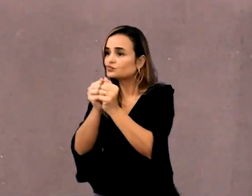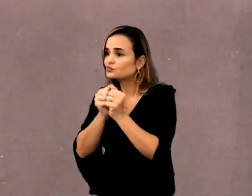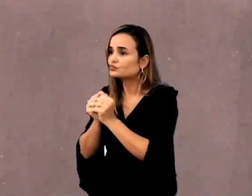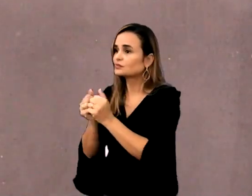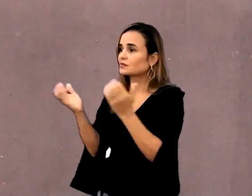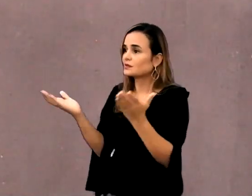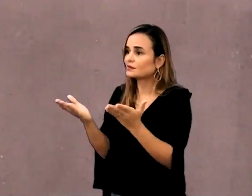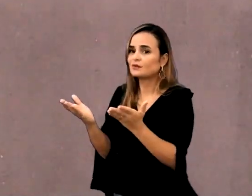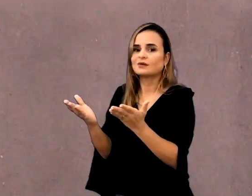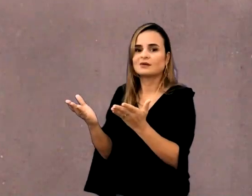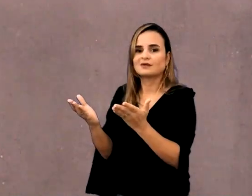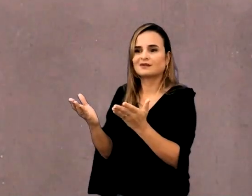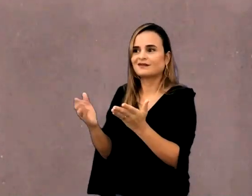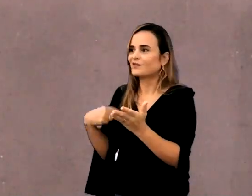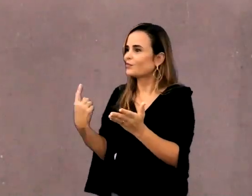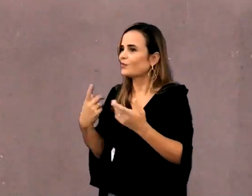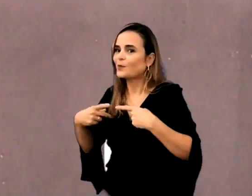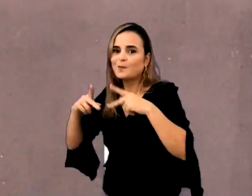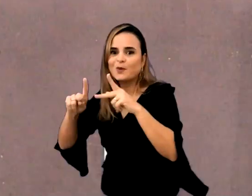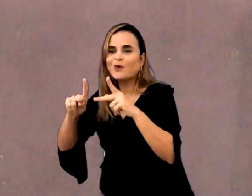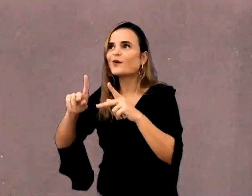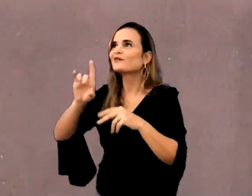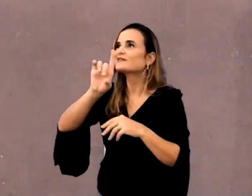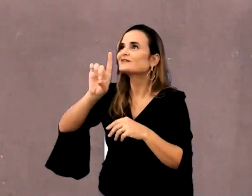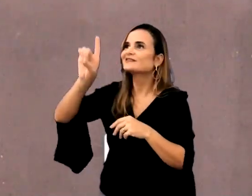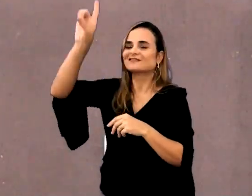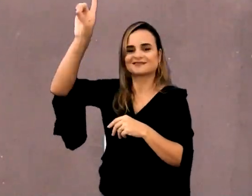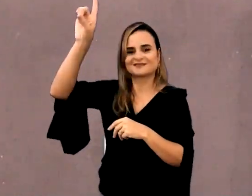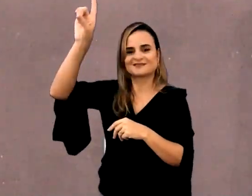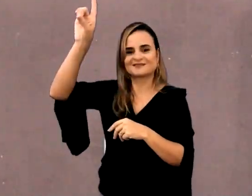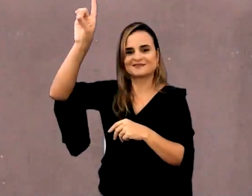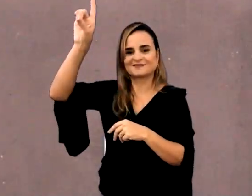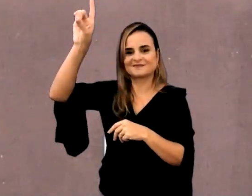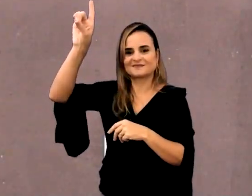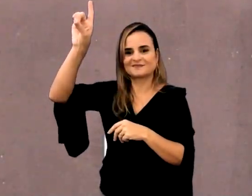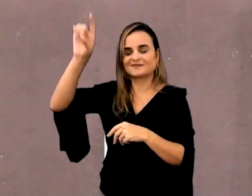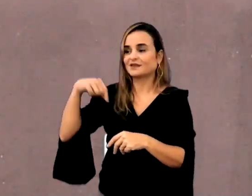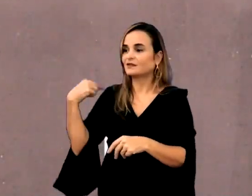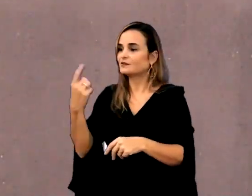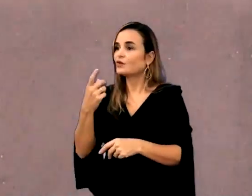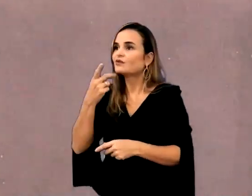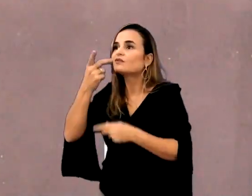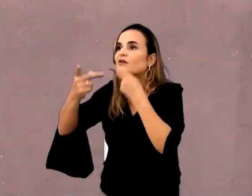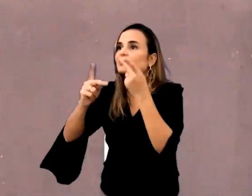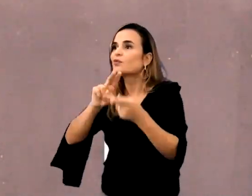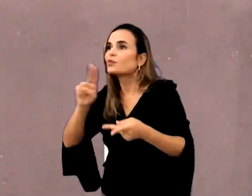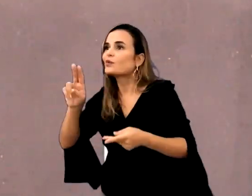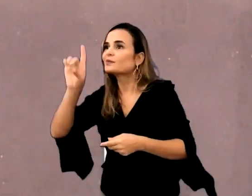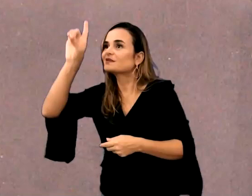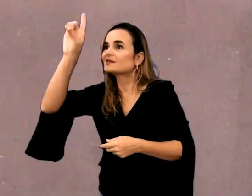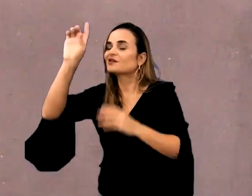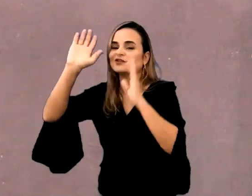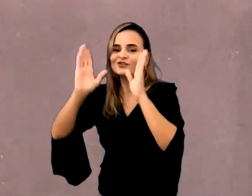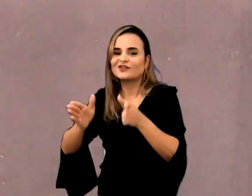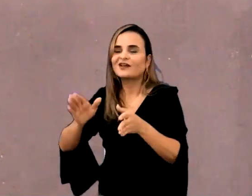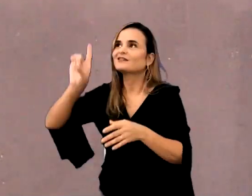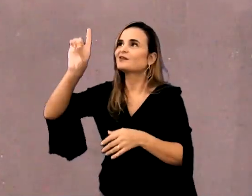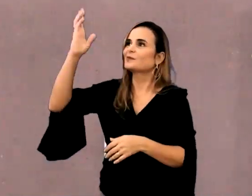de Deus. Porque a Bíblia diz, onde tiver 2 ou 3 reunidos no seu nome, Ele está no meio do seu povo.